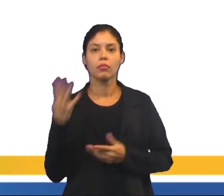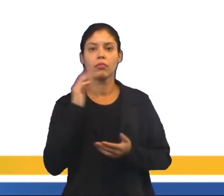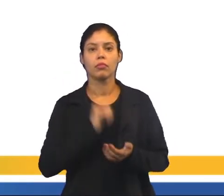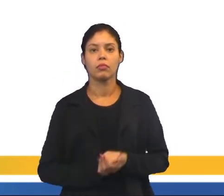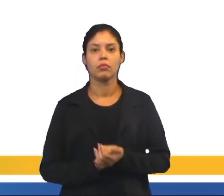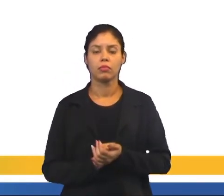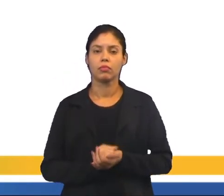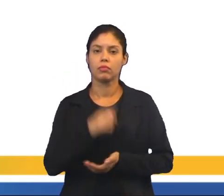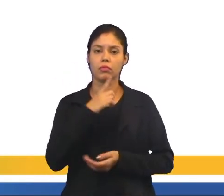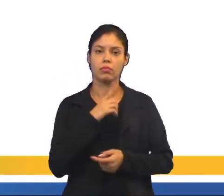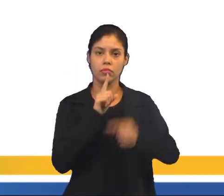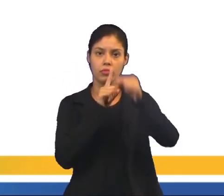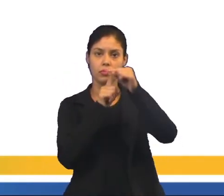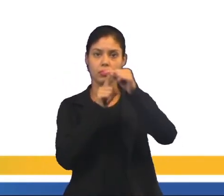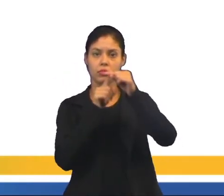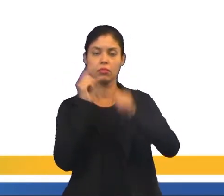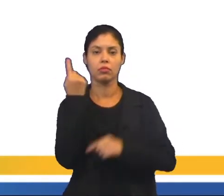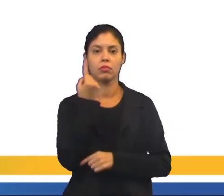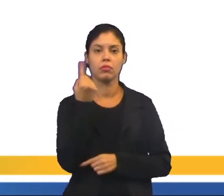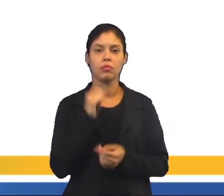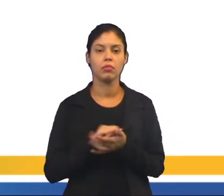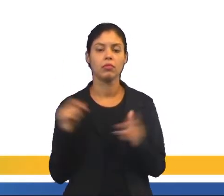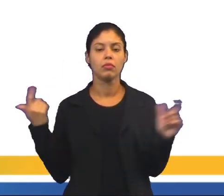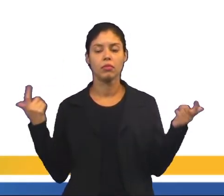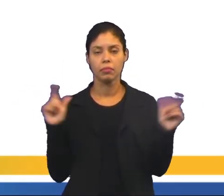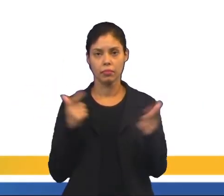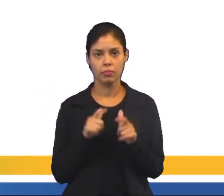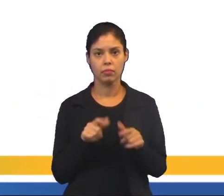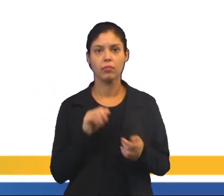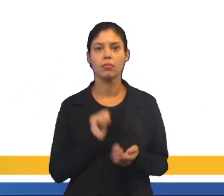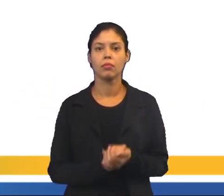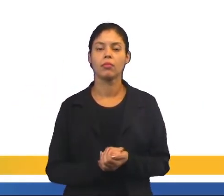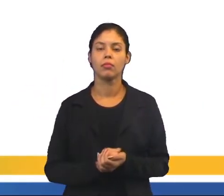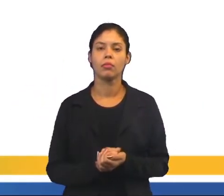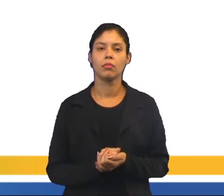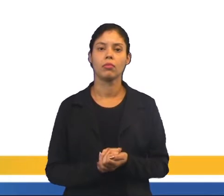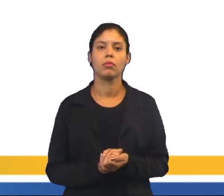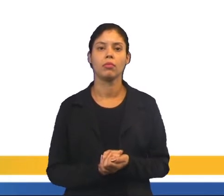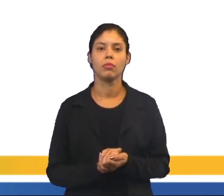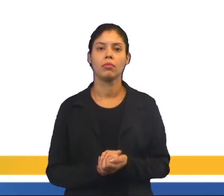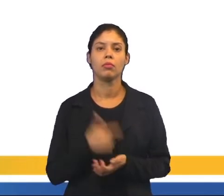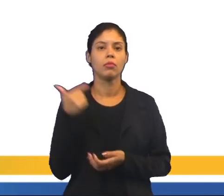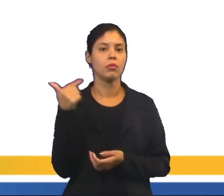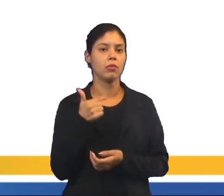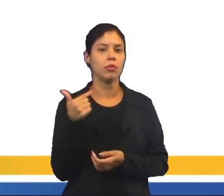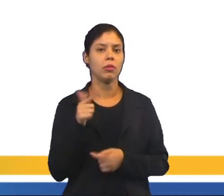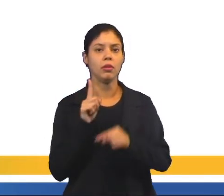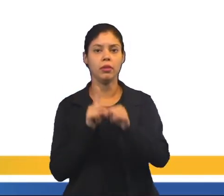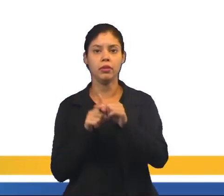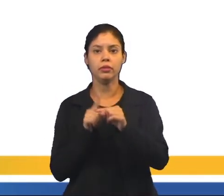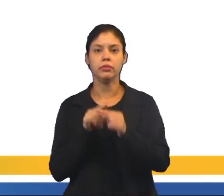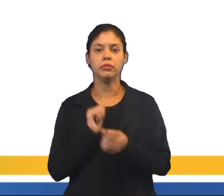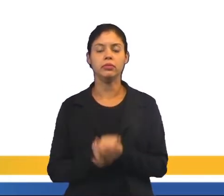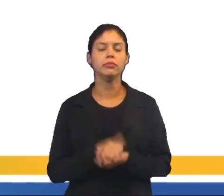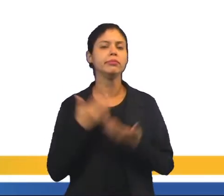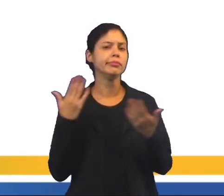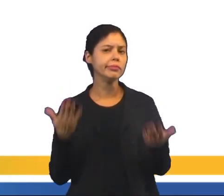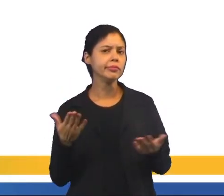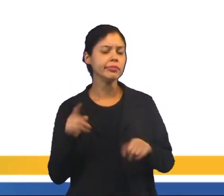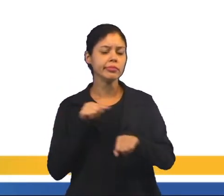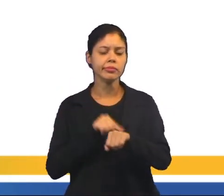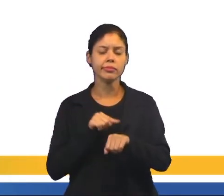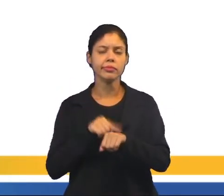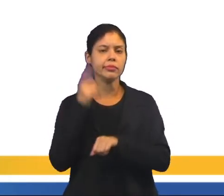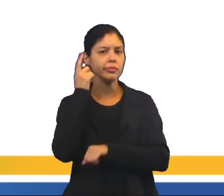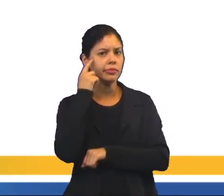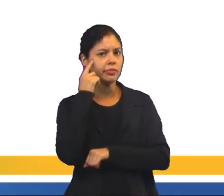o perímetro da cruz 1 é menor do que o perímetro da cruz 2? E aí, vou dar um tempinho